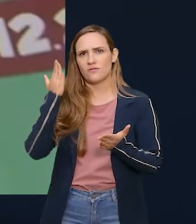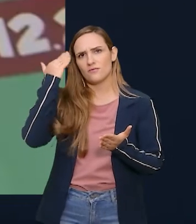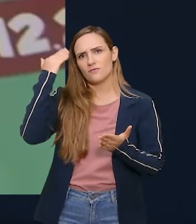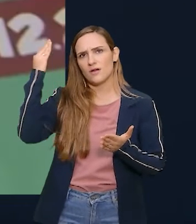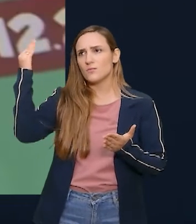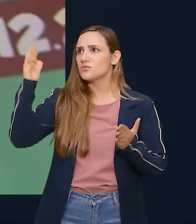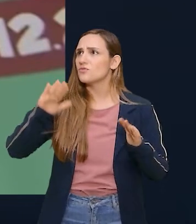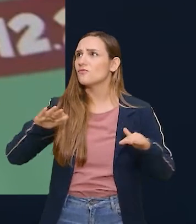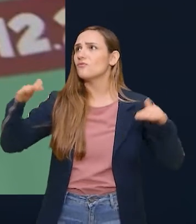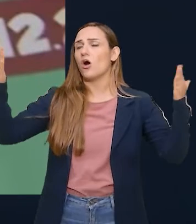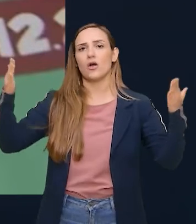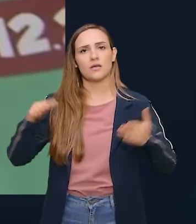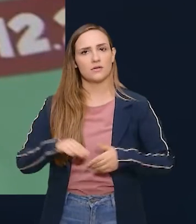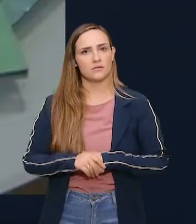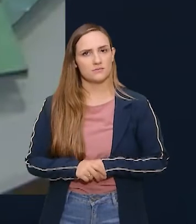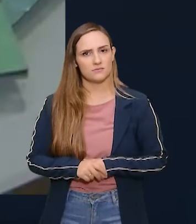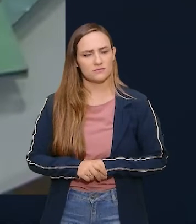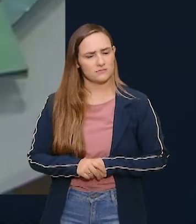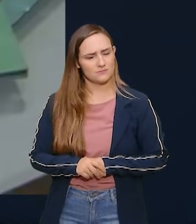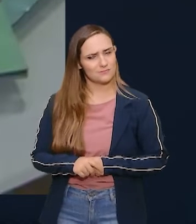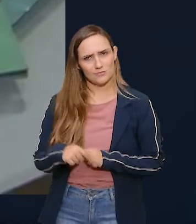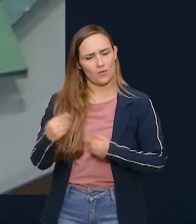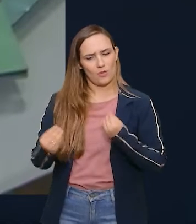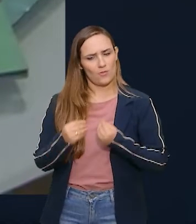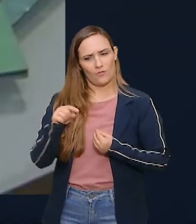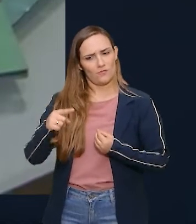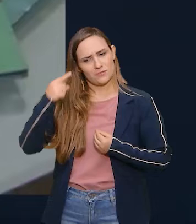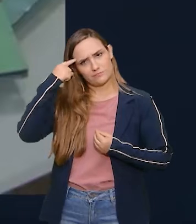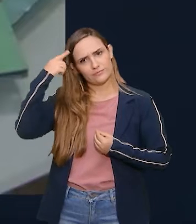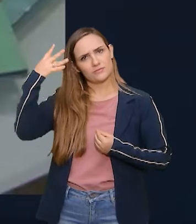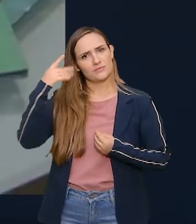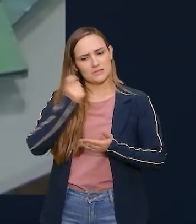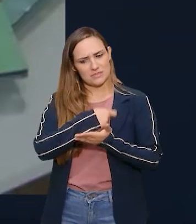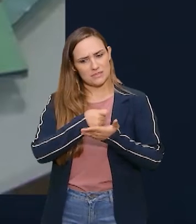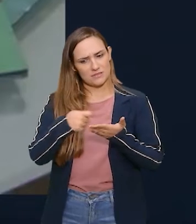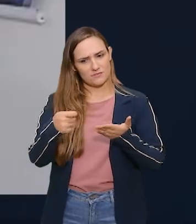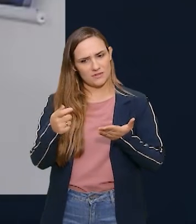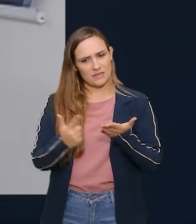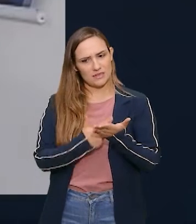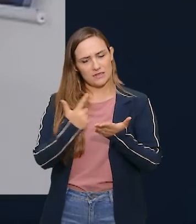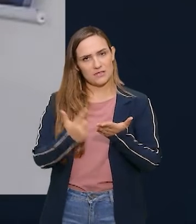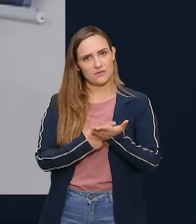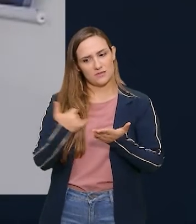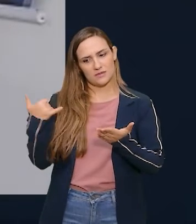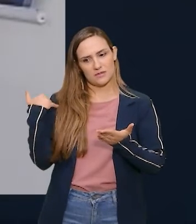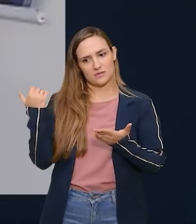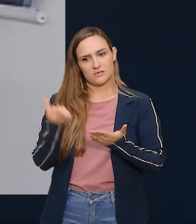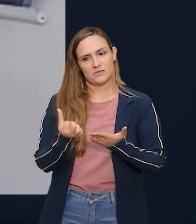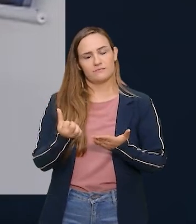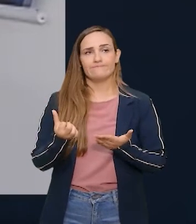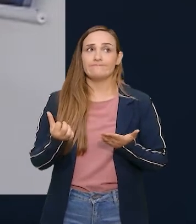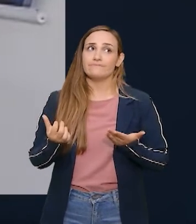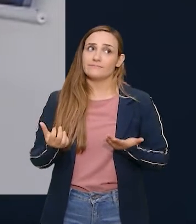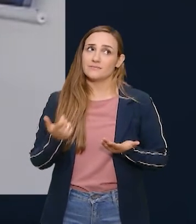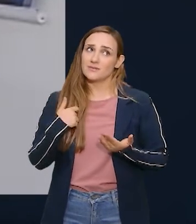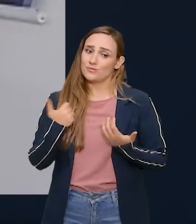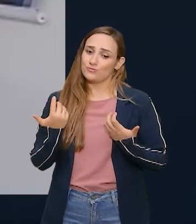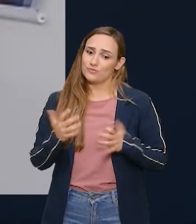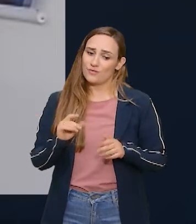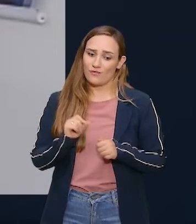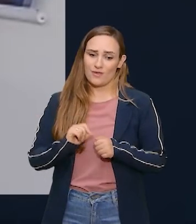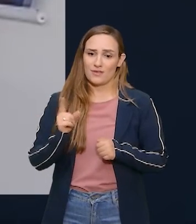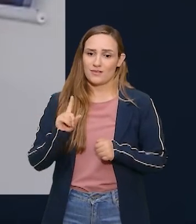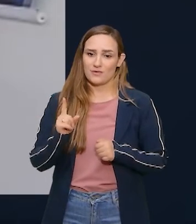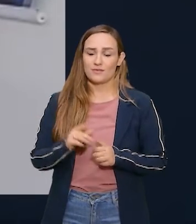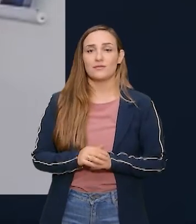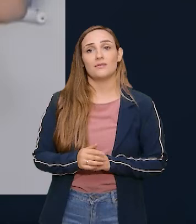O livro é conhecido até mesmo no exterior. De onde você tirou inspiração para escrever esse livro com 6 anos de idade? Na